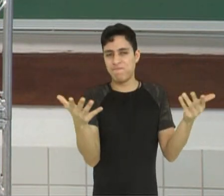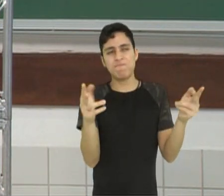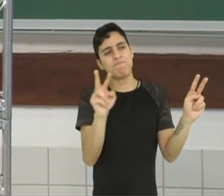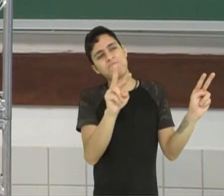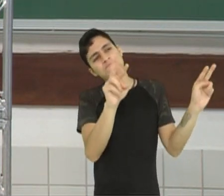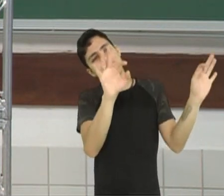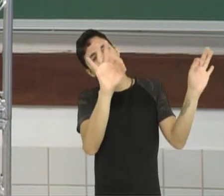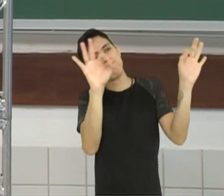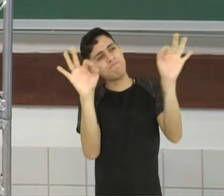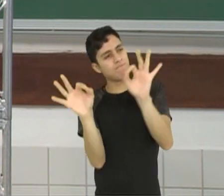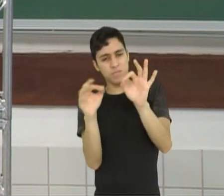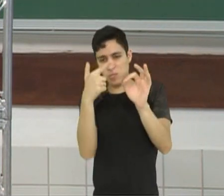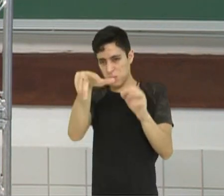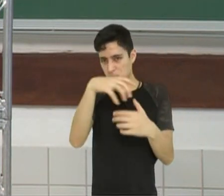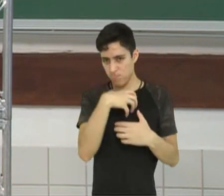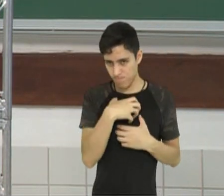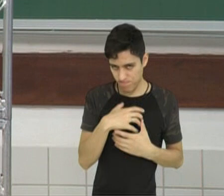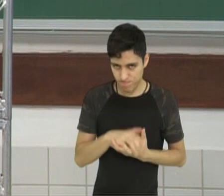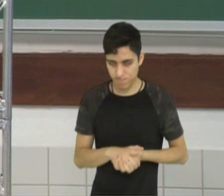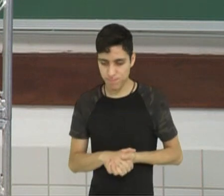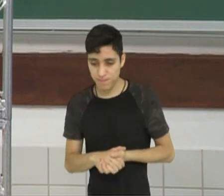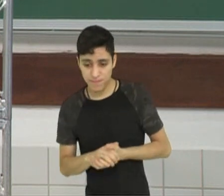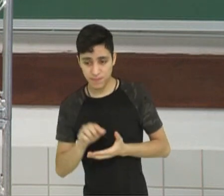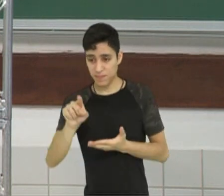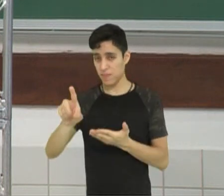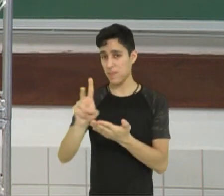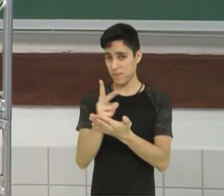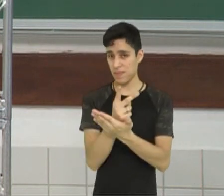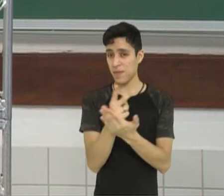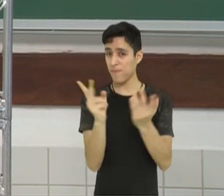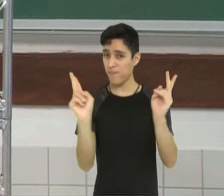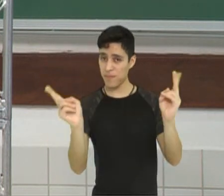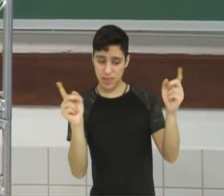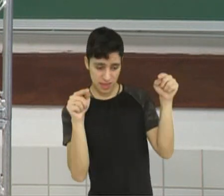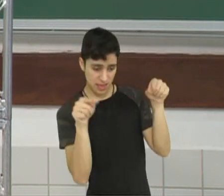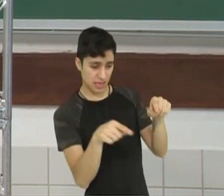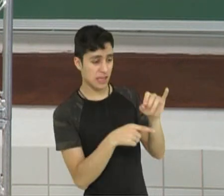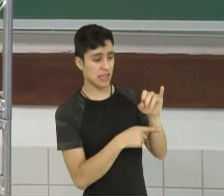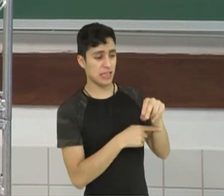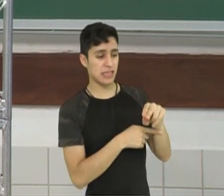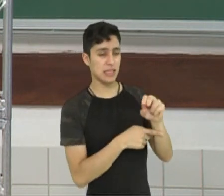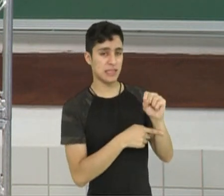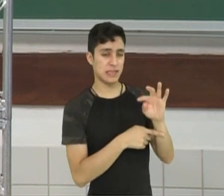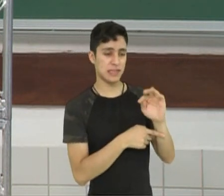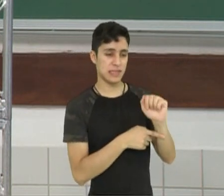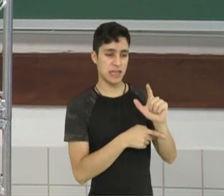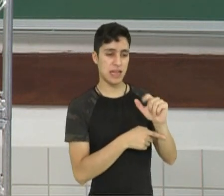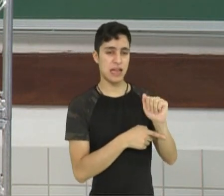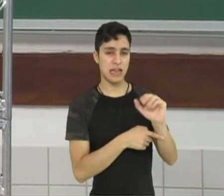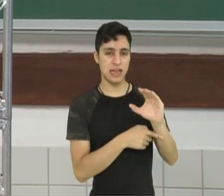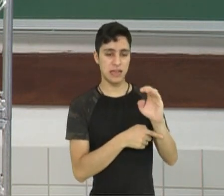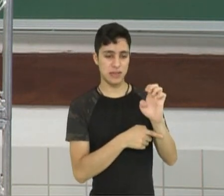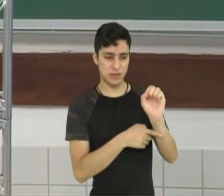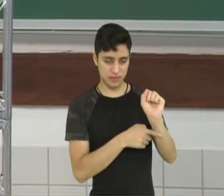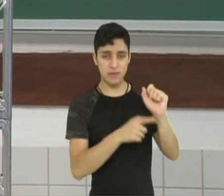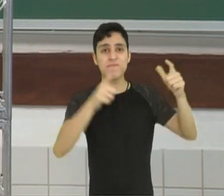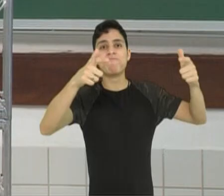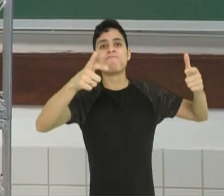de uma outra maneira. Isso também ocorre, né, com as instalações, que são a arte efêmera, acontece naquele momento